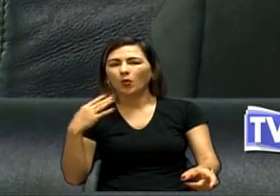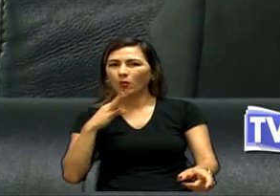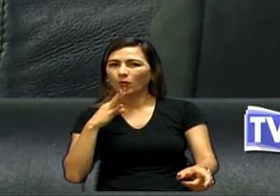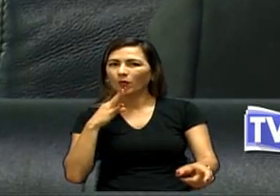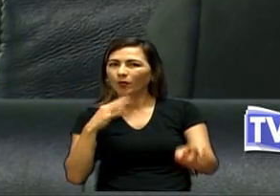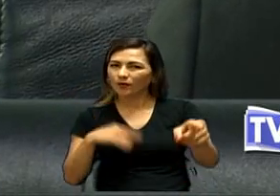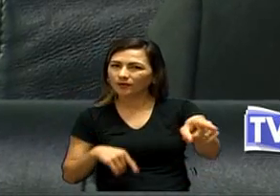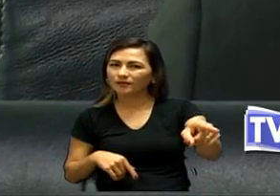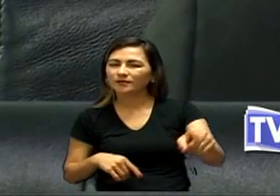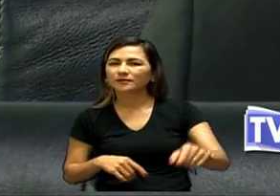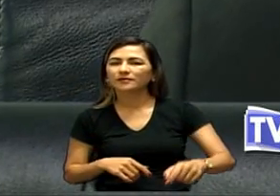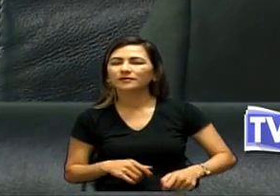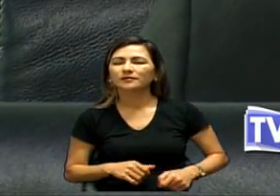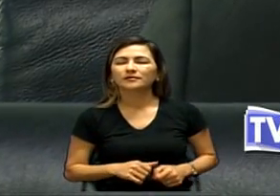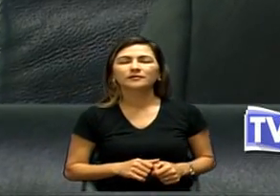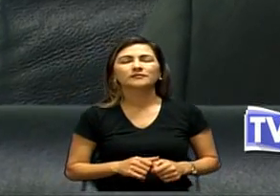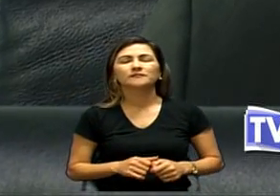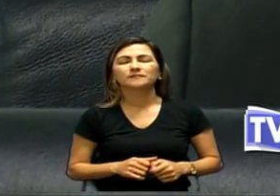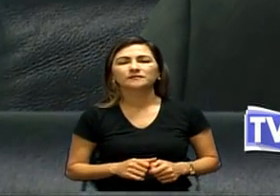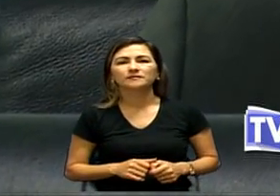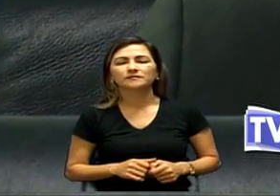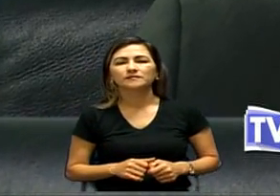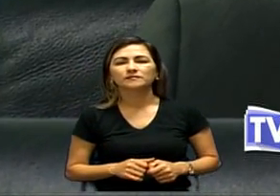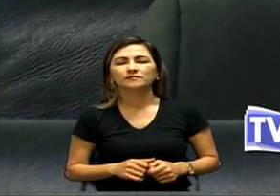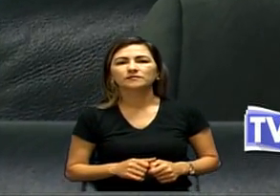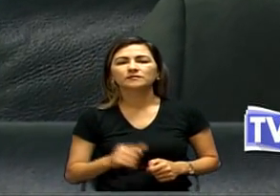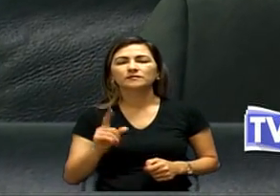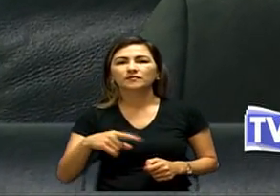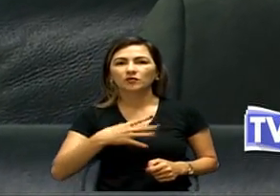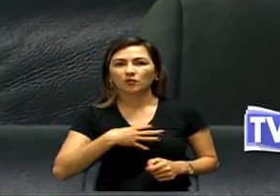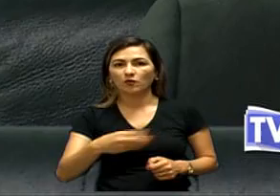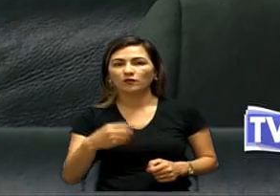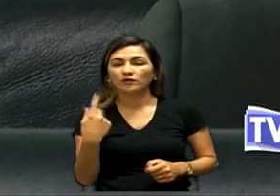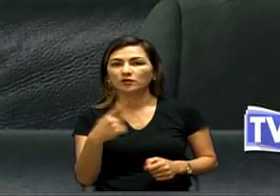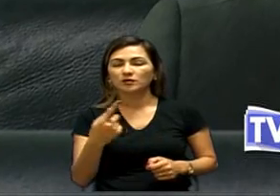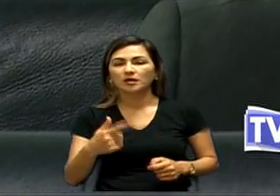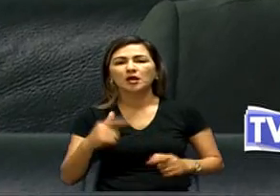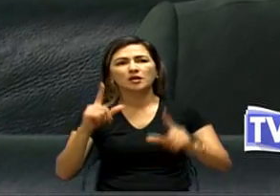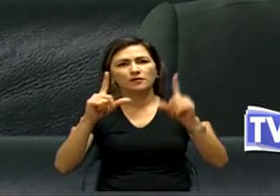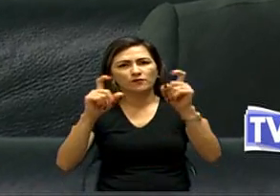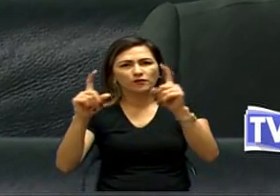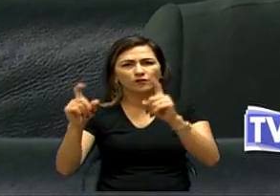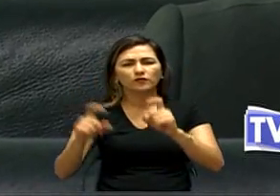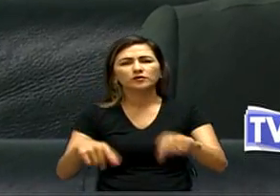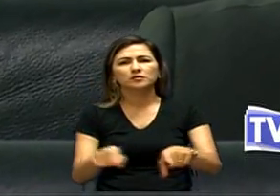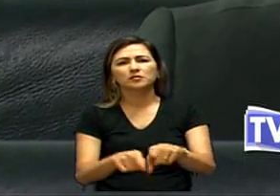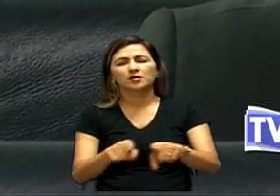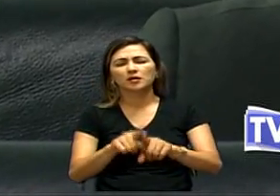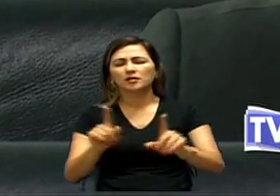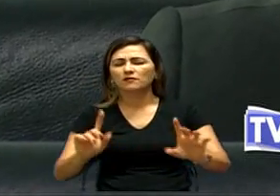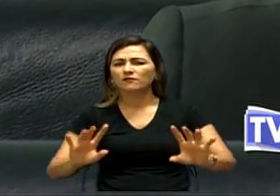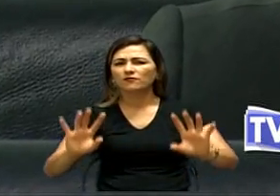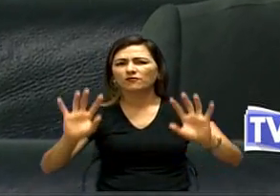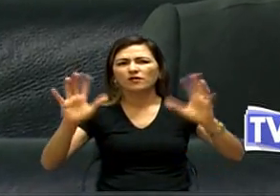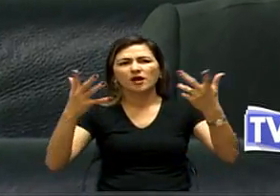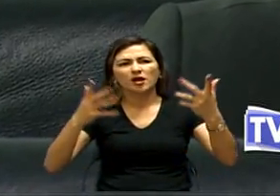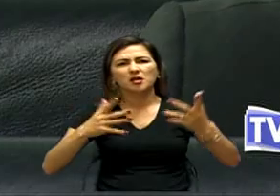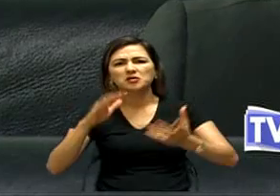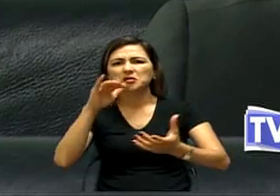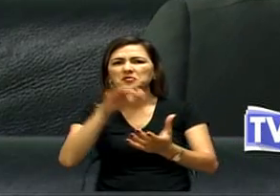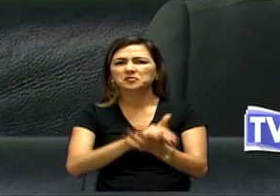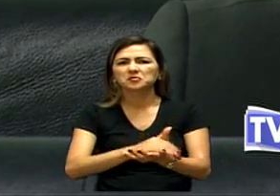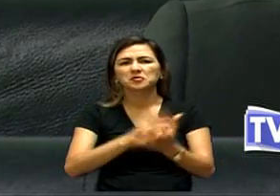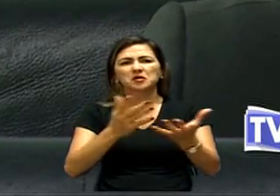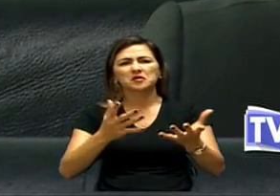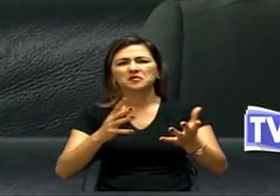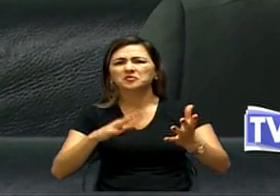Fábio, num trabalho sensacional, fotografando não só casamento, mas o que vier, eles estão dentro e faz um trabalho